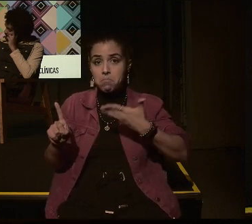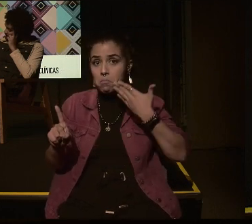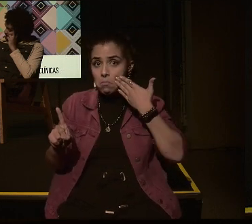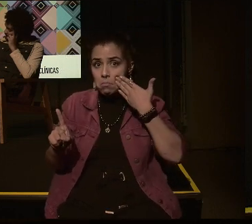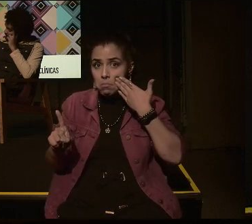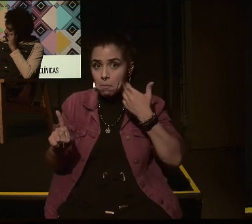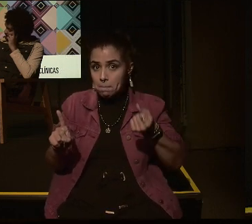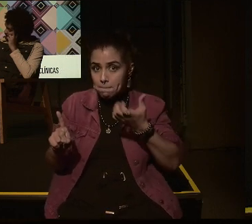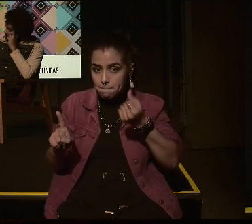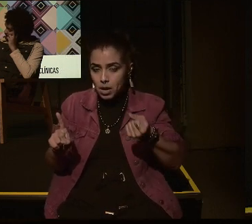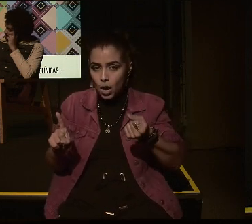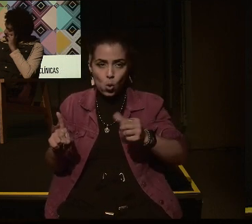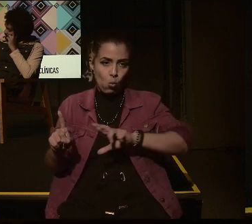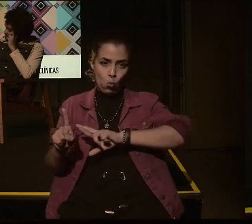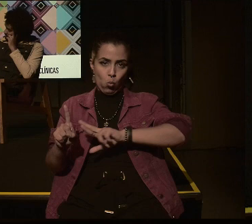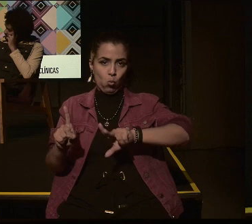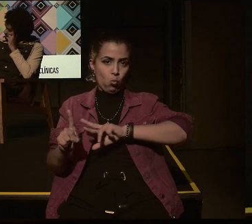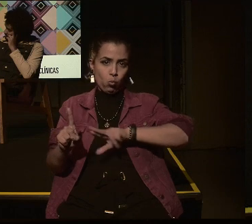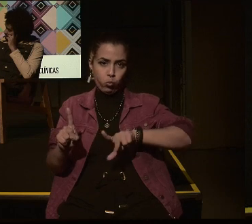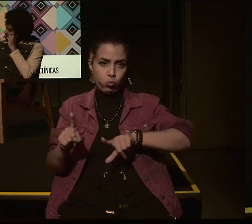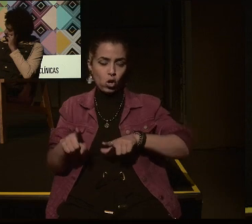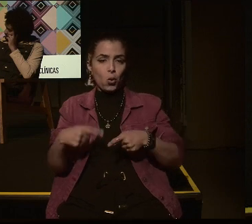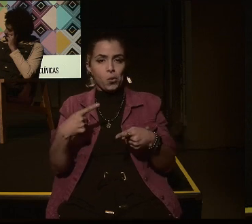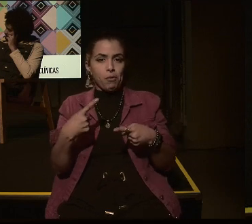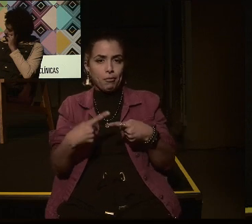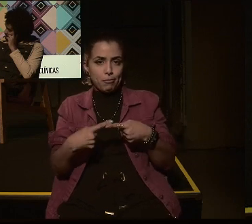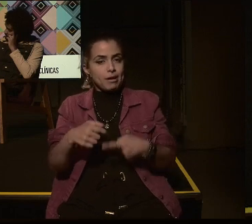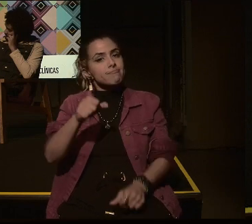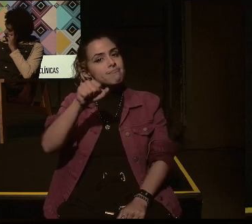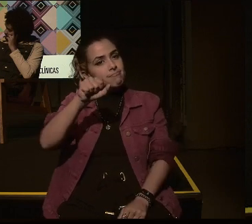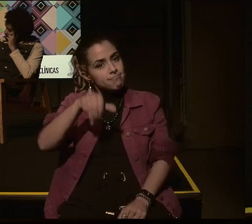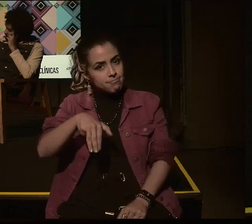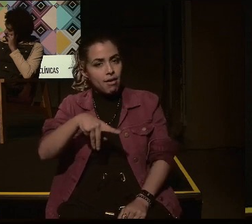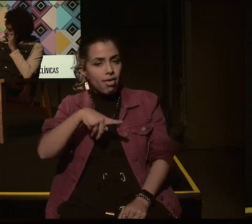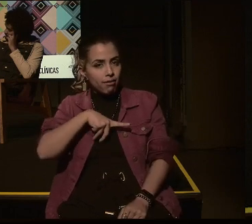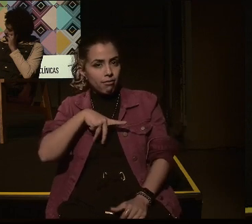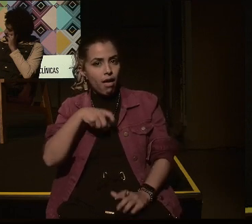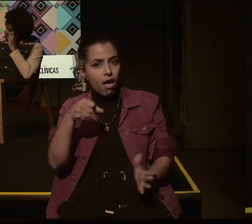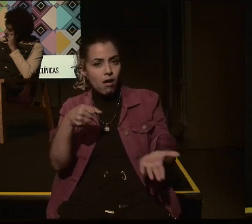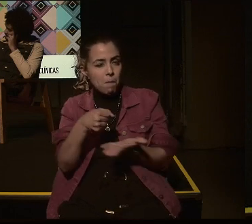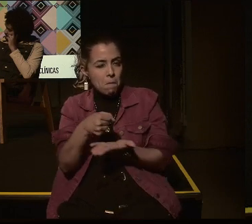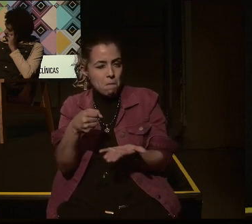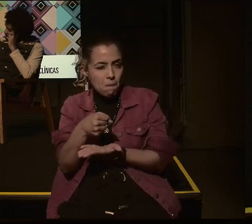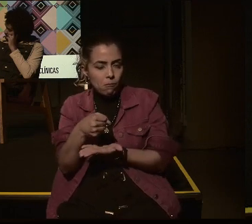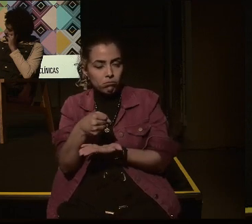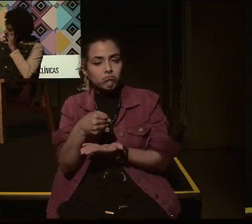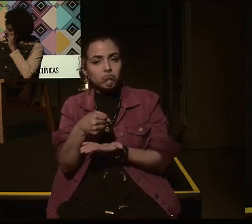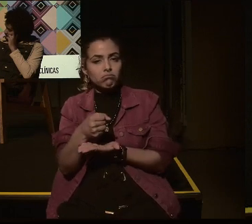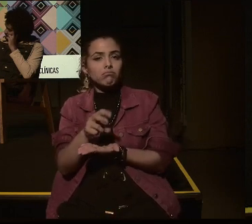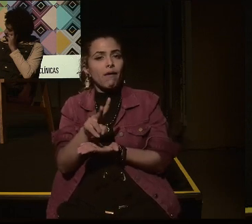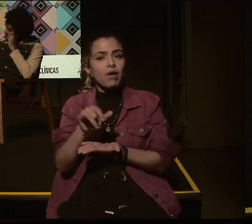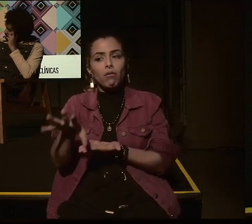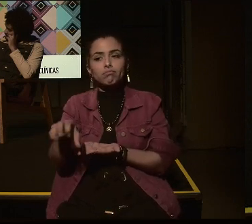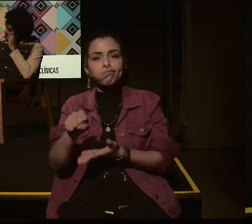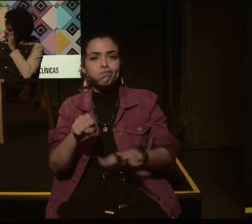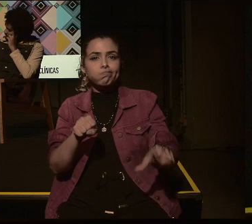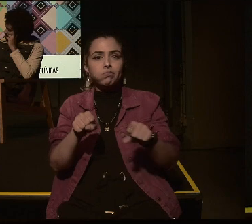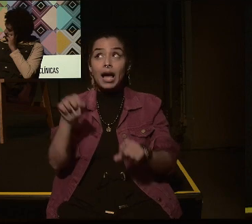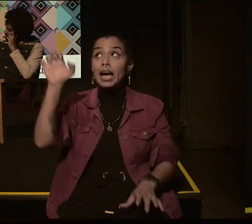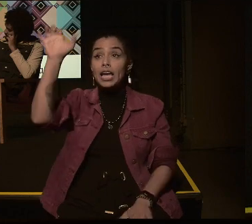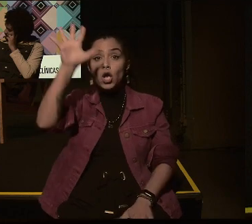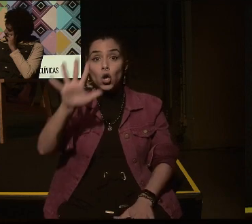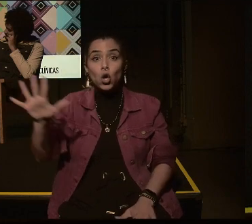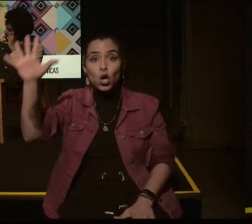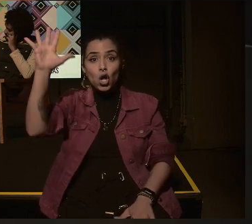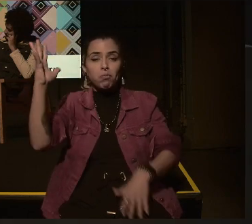No Freud, não branco, porque daí também há uma essencialização da população negra que vai pegando tudo que vem da Europa e vai jogando fora,